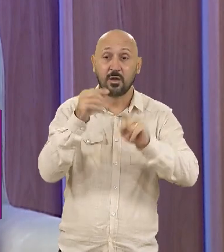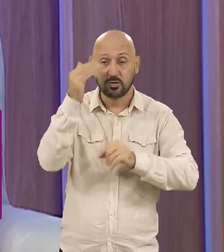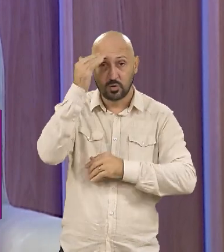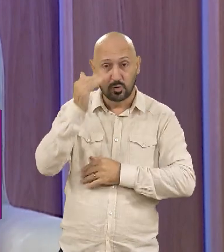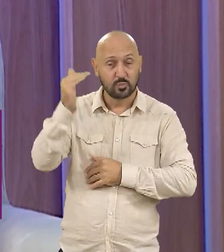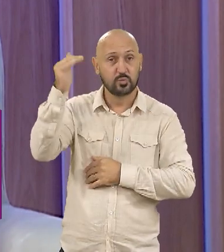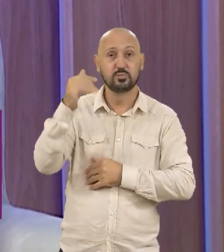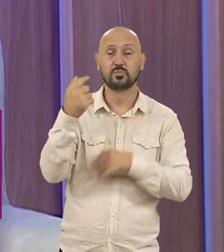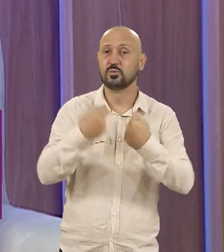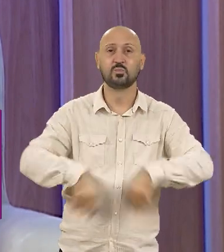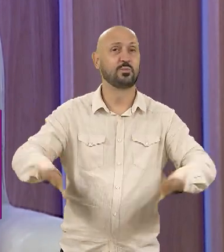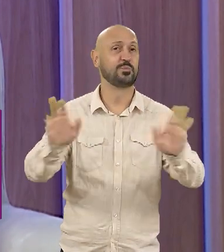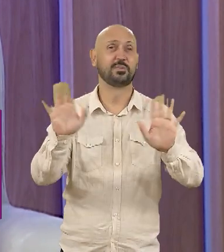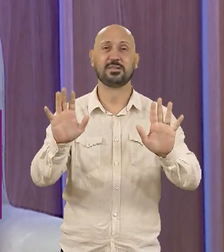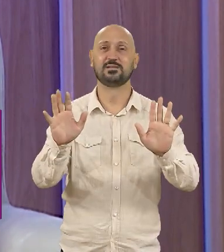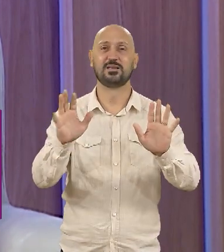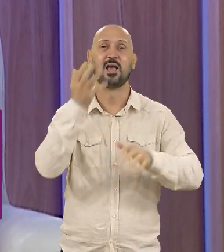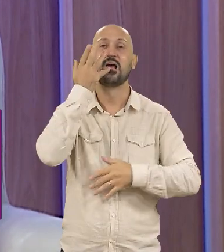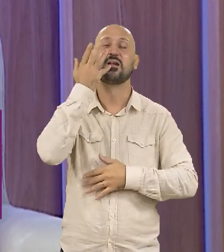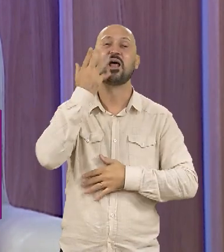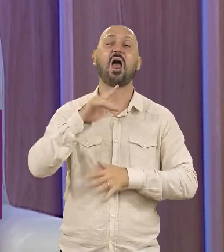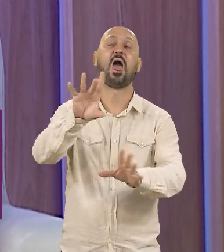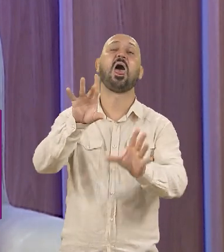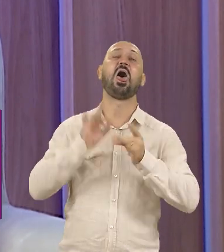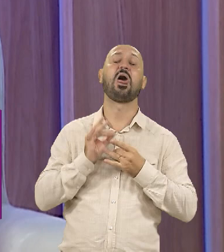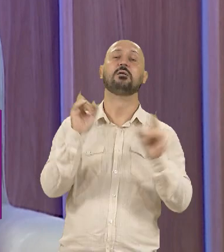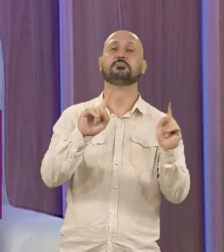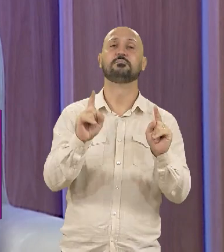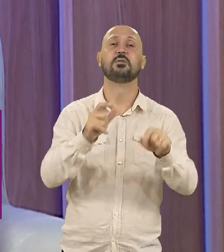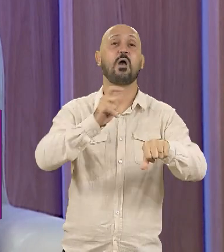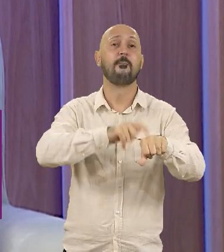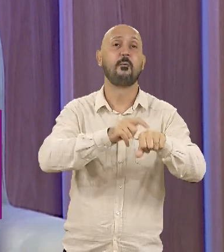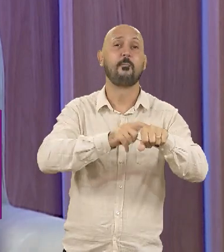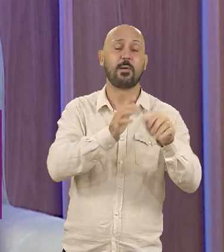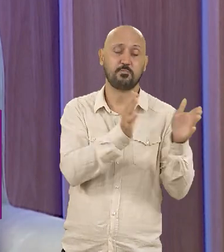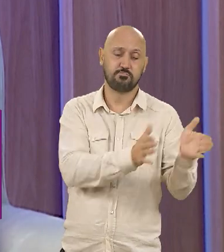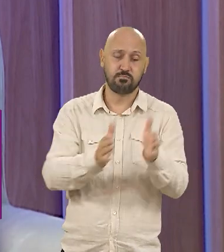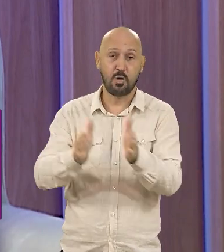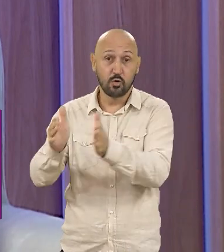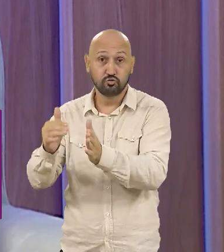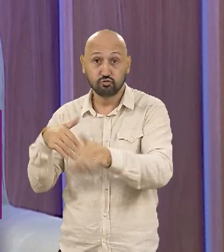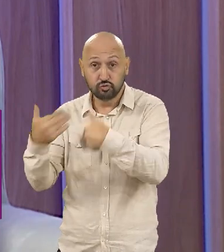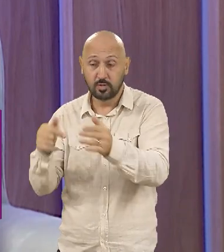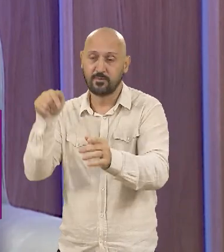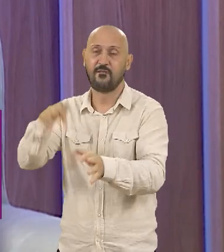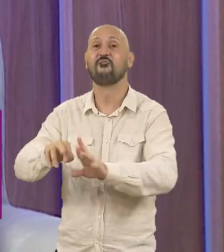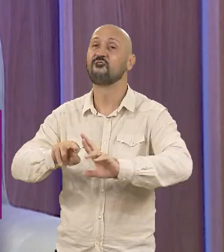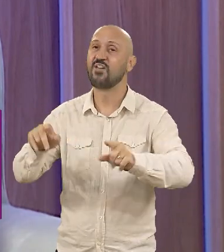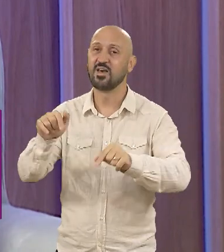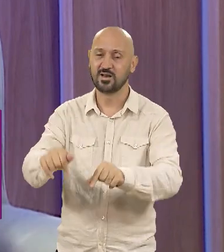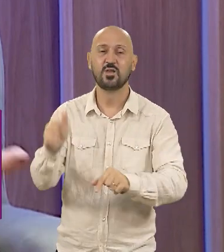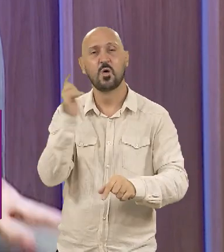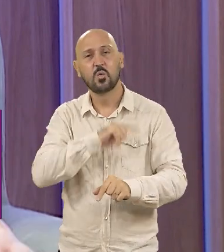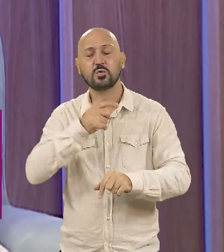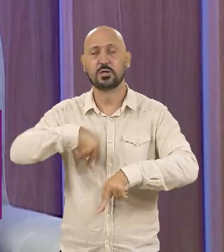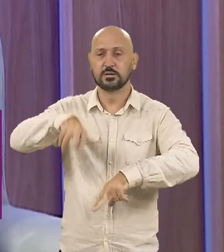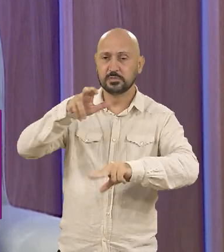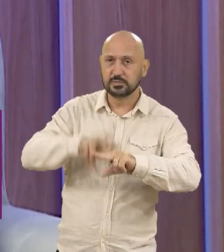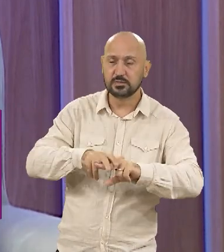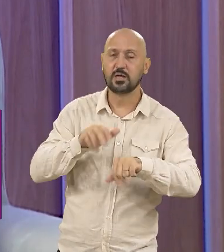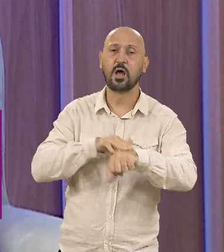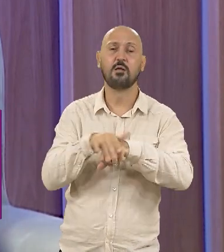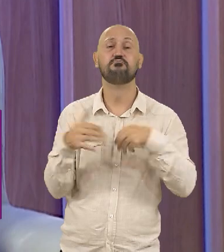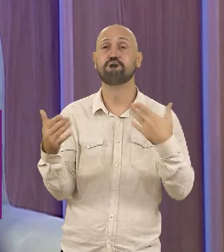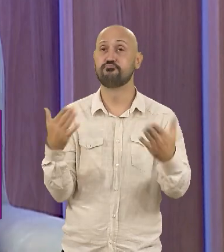está em outra fase do seu desenvolvimento, né? Então ele consegue sentar, ter uma conversa, dialogar com uma pessoa, dizer o que incomoda,